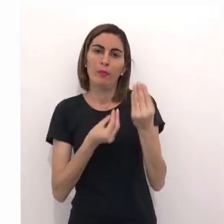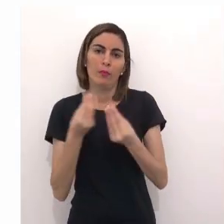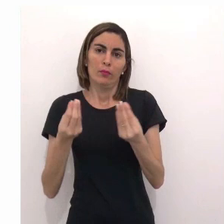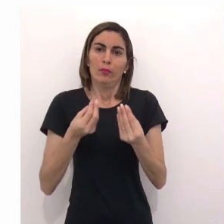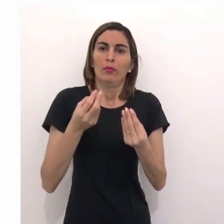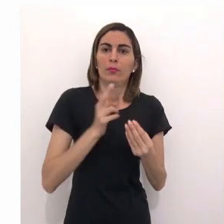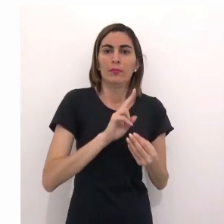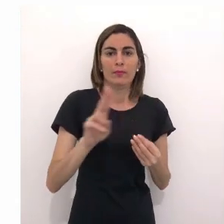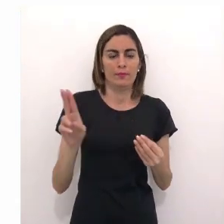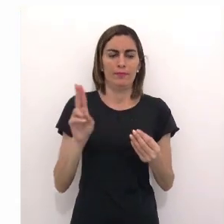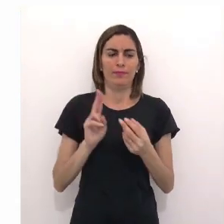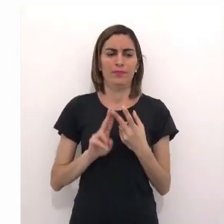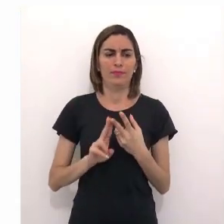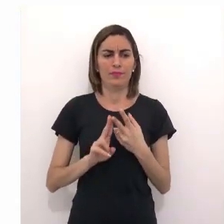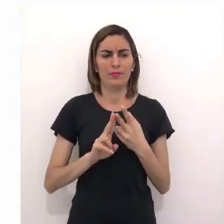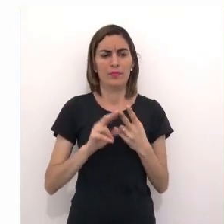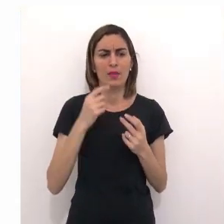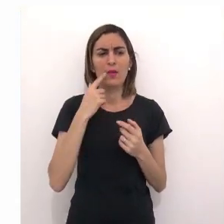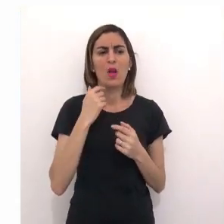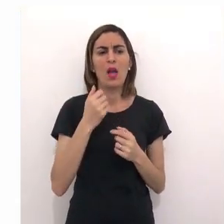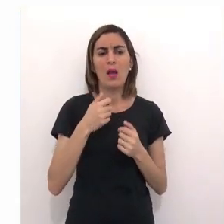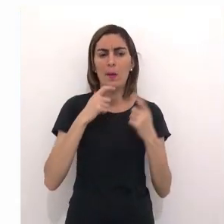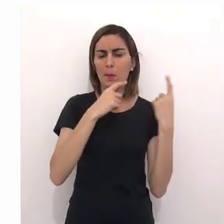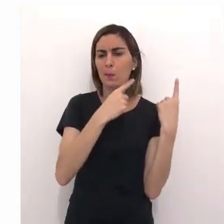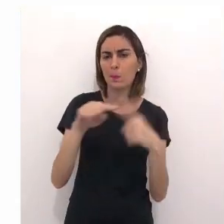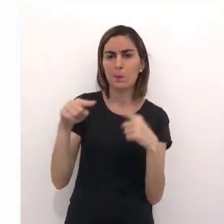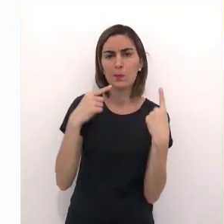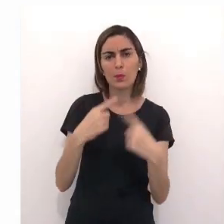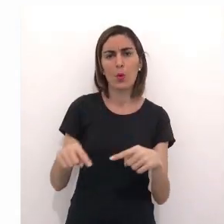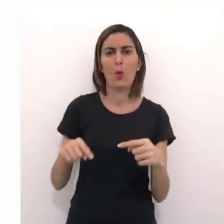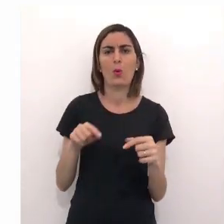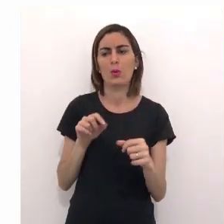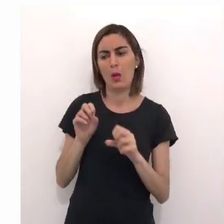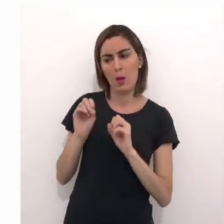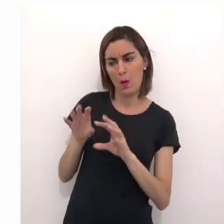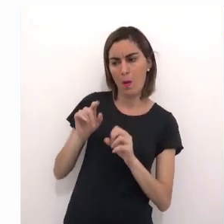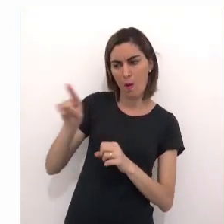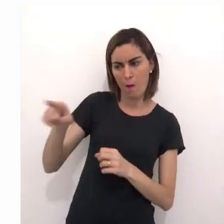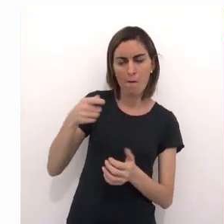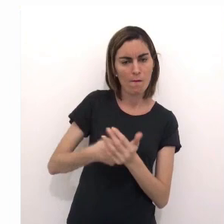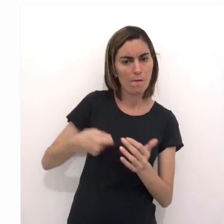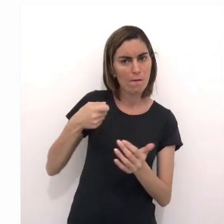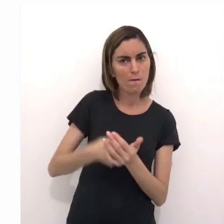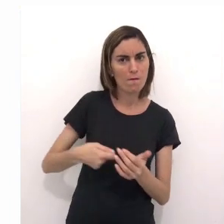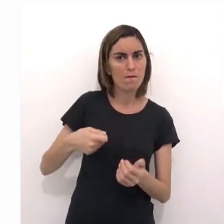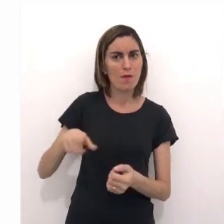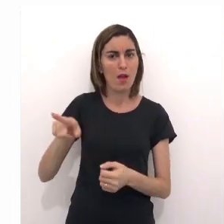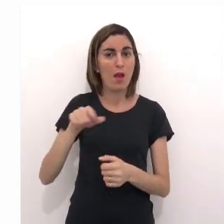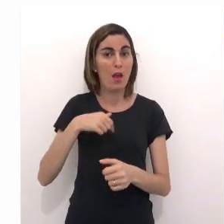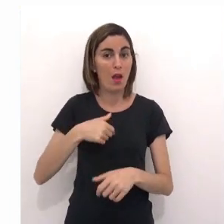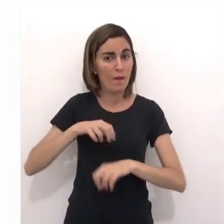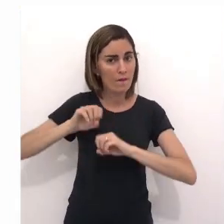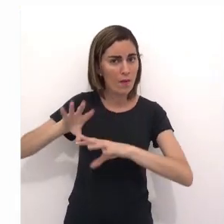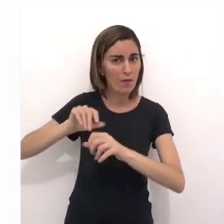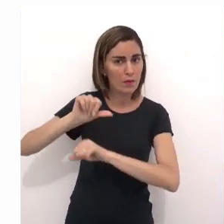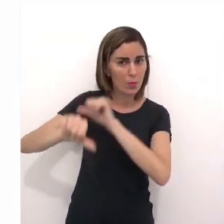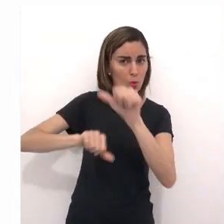Weifans. Ameaçava e transformava os resistentes em animais. Vejam só.